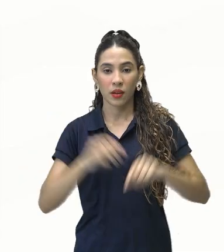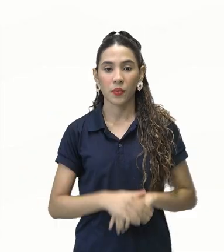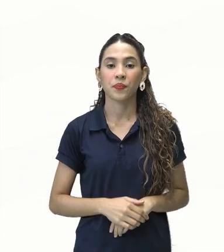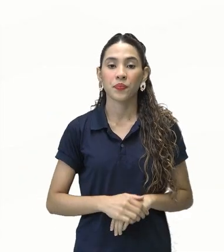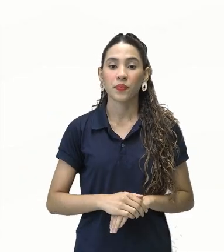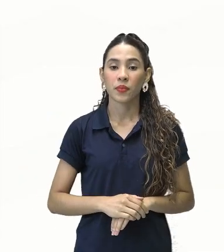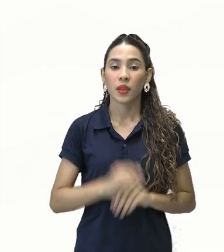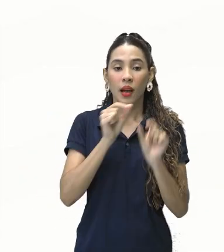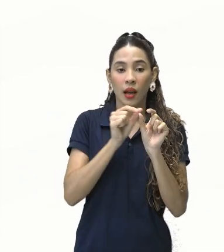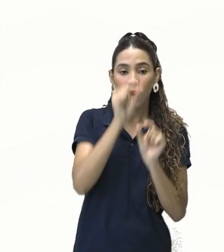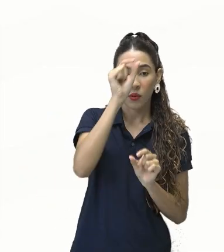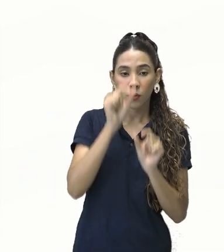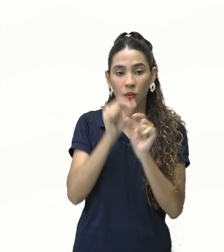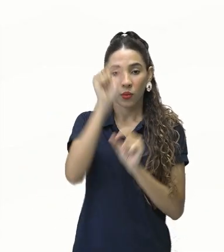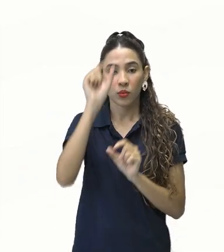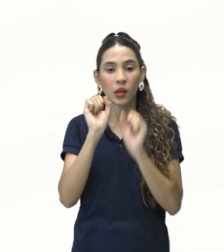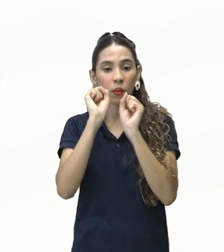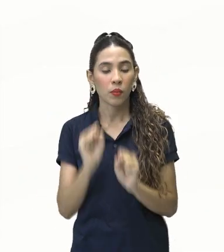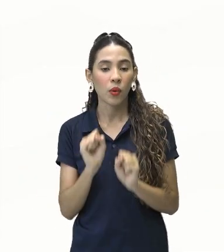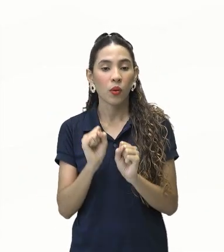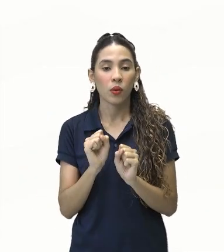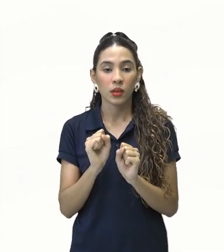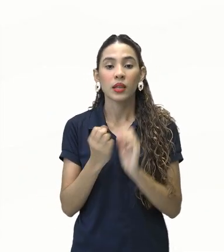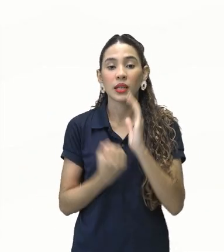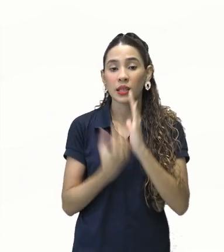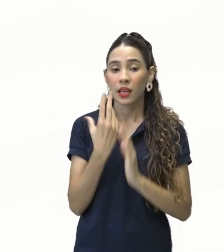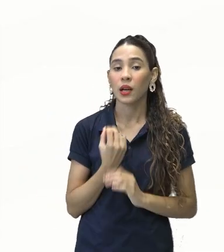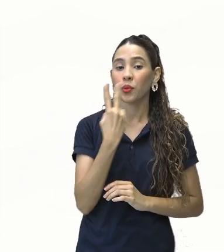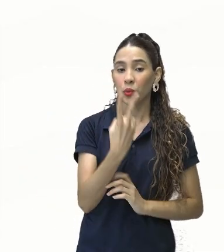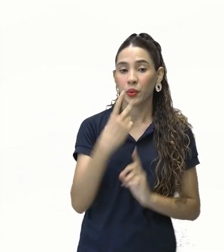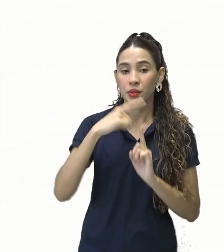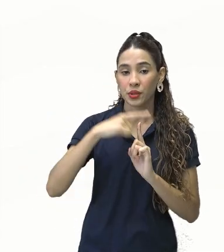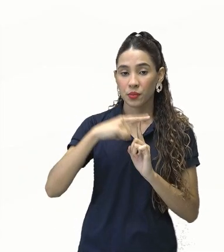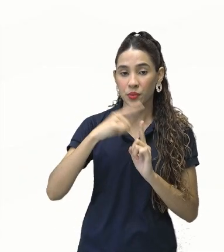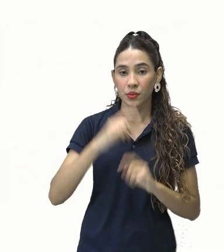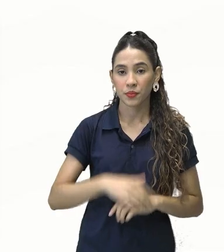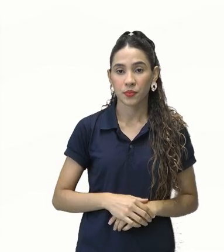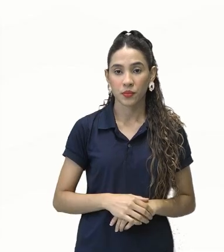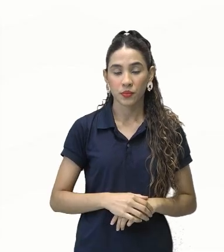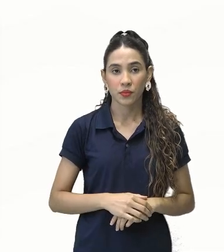horizontal. As colunas podem surgir de duas maneiras.